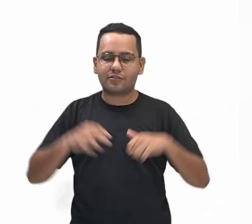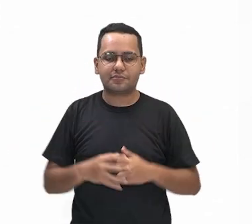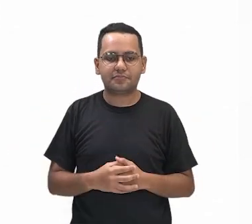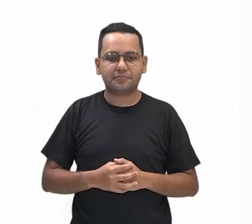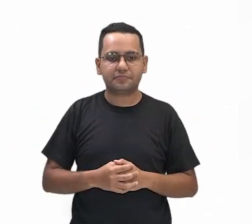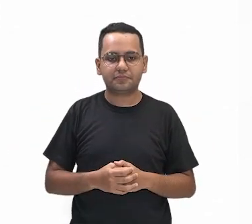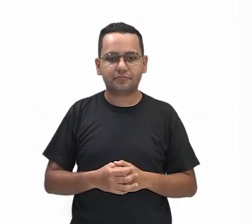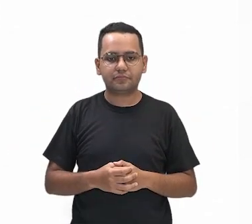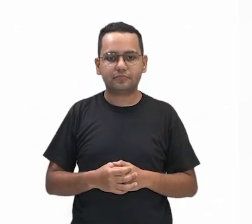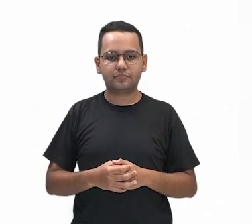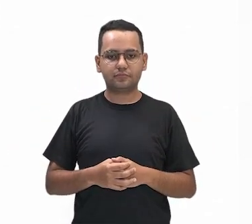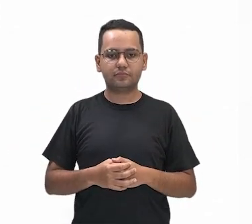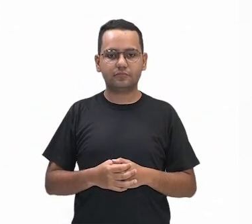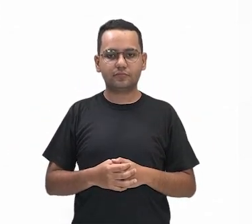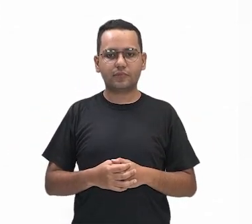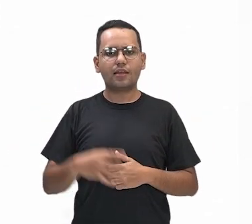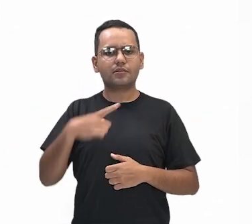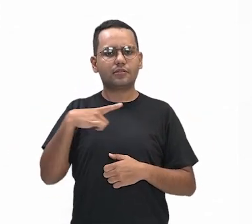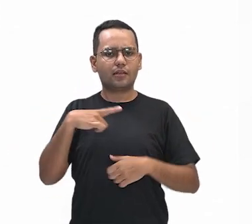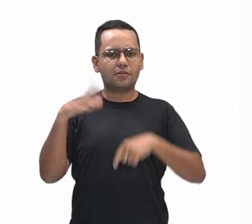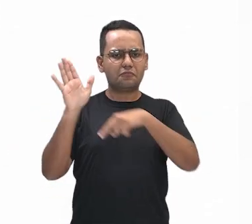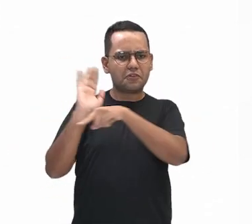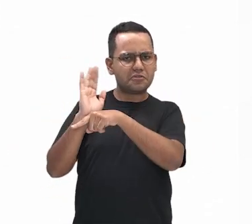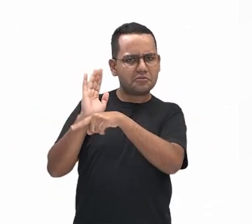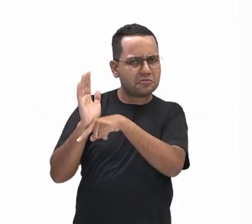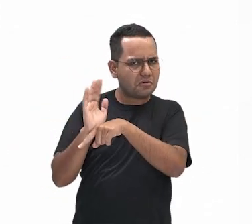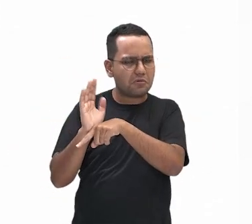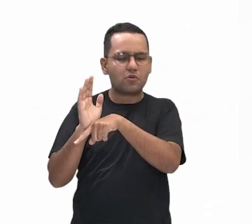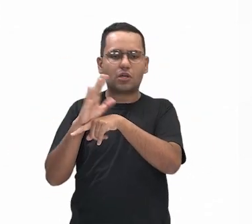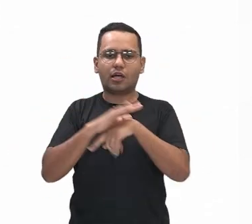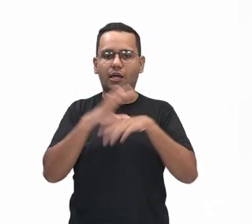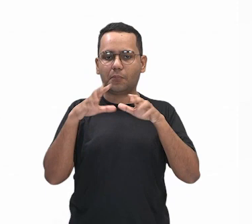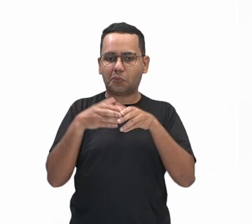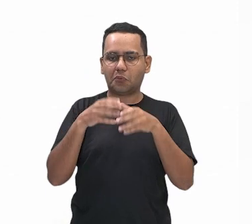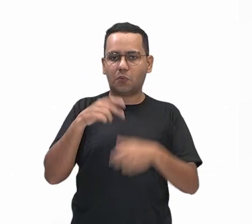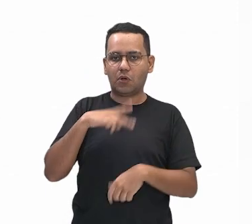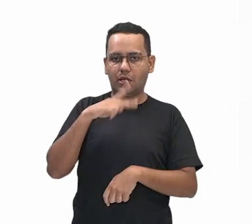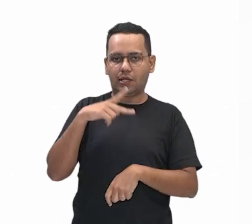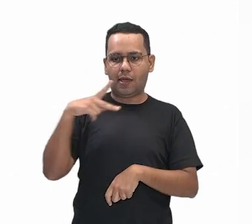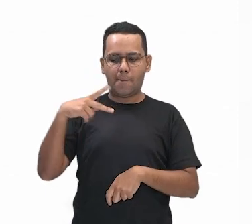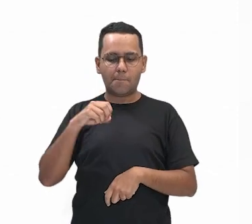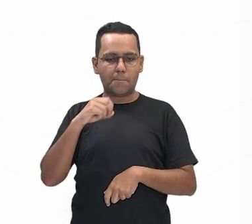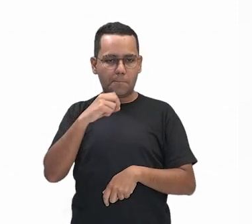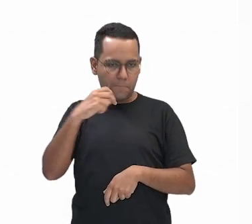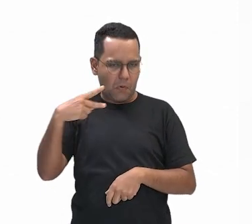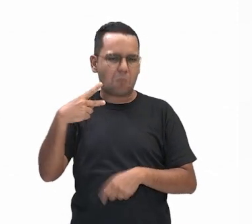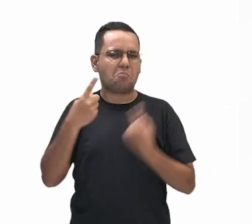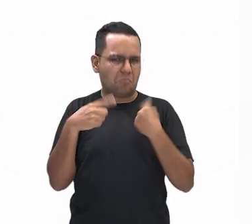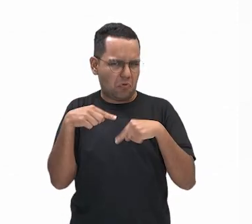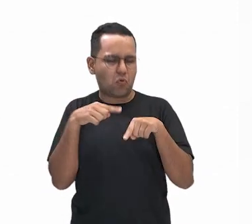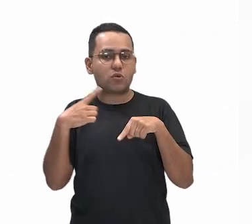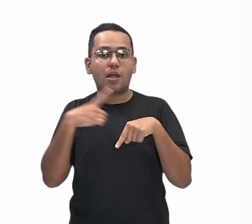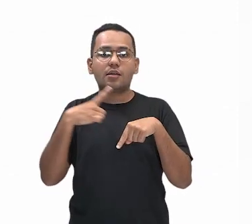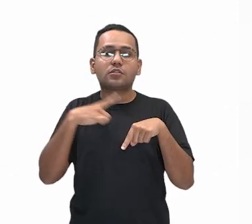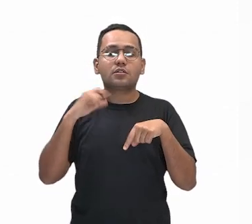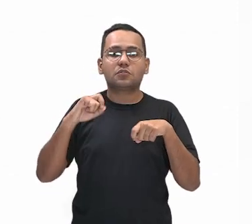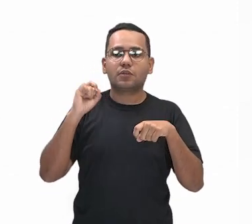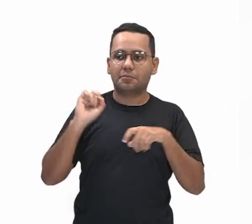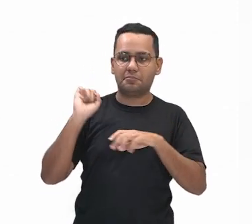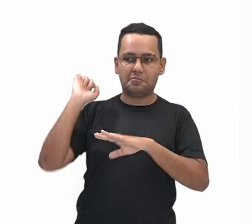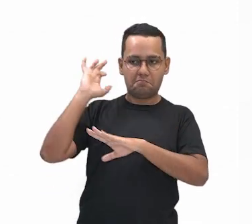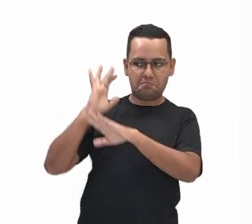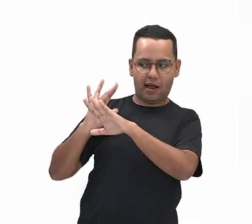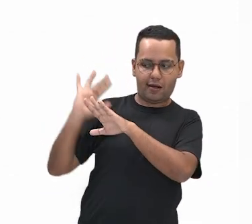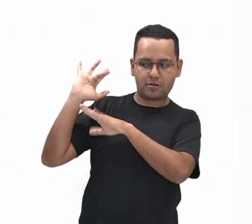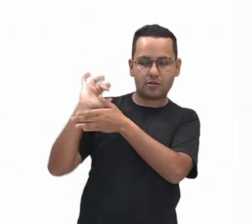Grande parte dos videoclipes de K-pop usam e abusam da videoarte, porque usam chroma key e vários